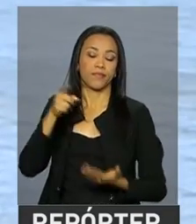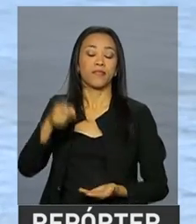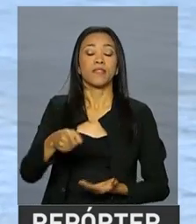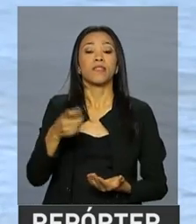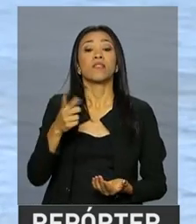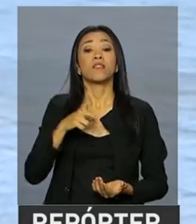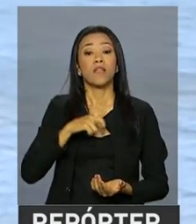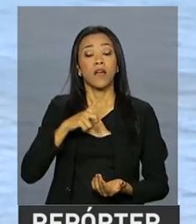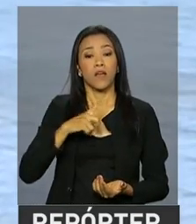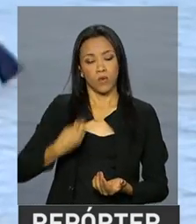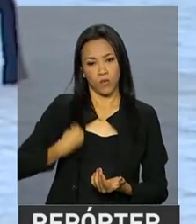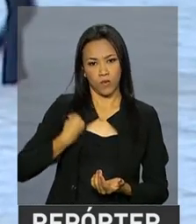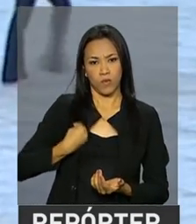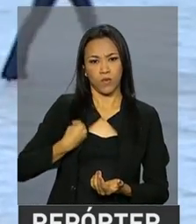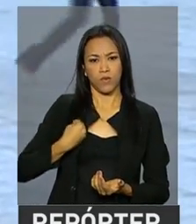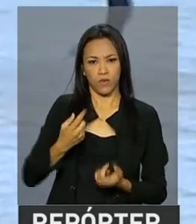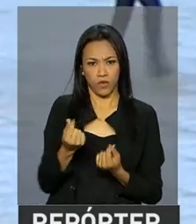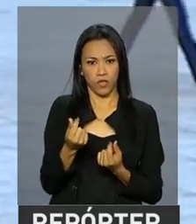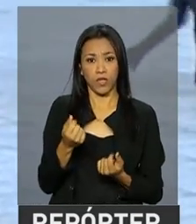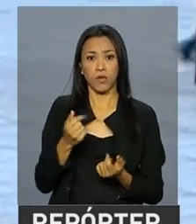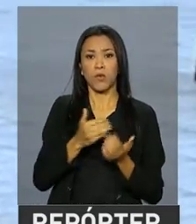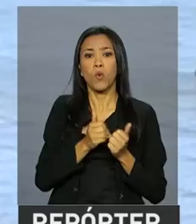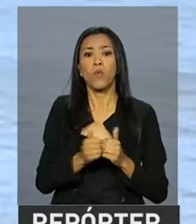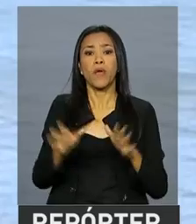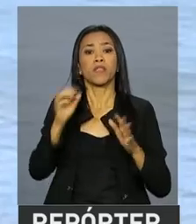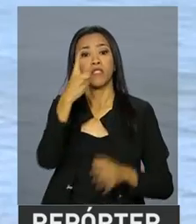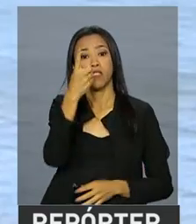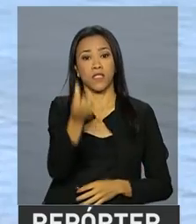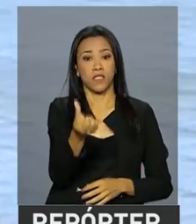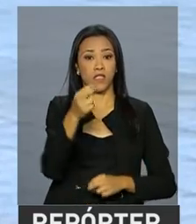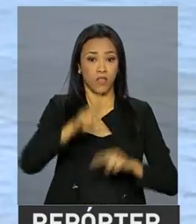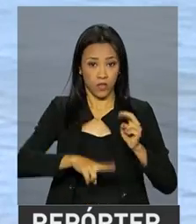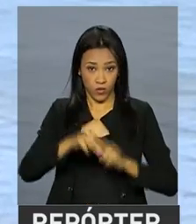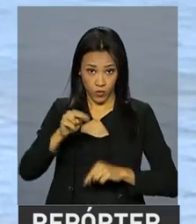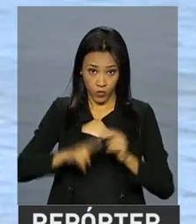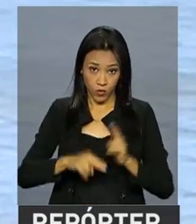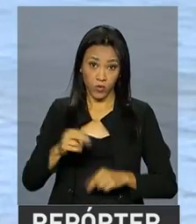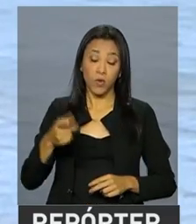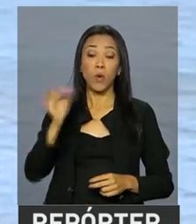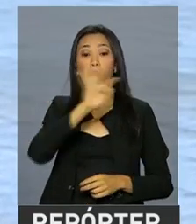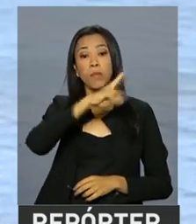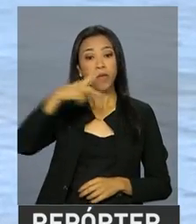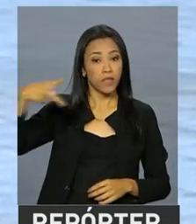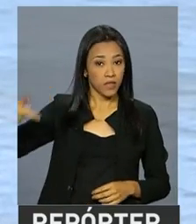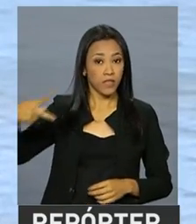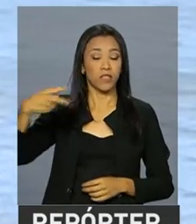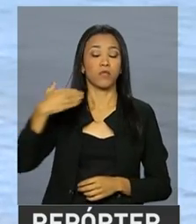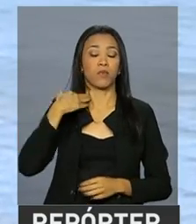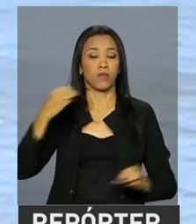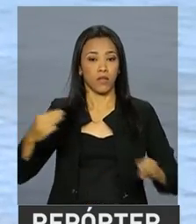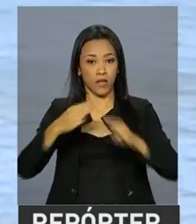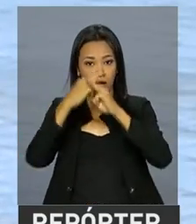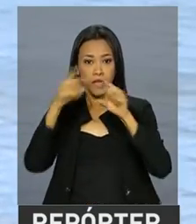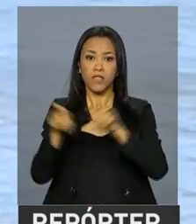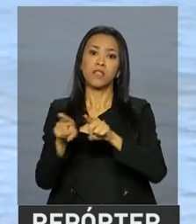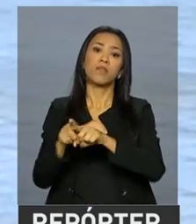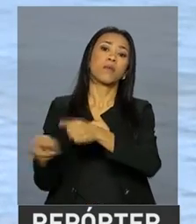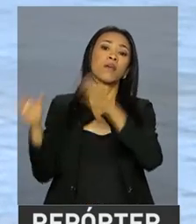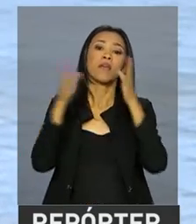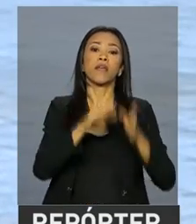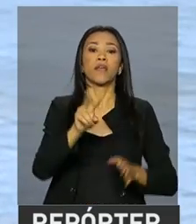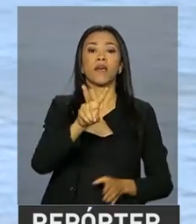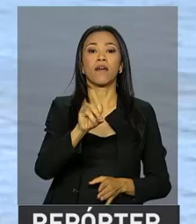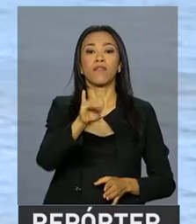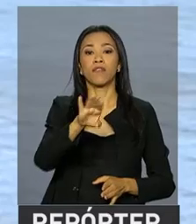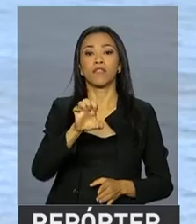recursos estarão disponíveis a partir do dia 16 de junho. O presidente da Caixa Econômica Federal, Gilberto Ock, e a vice-presidente de fundos de